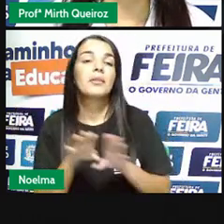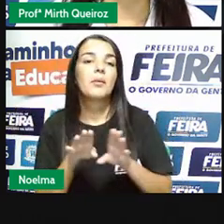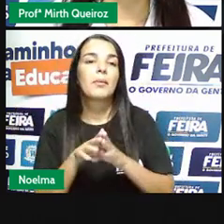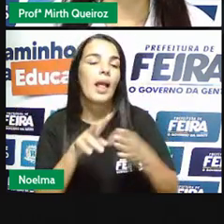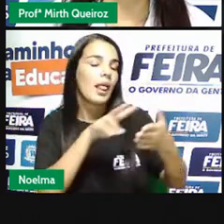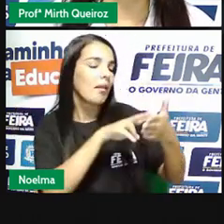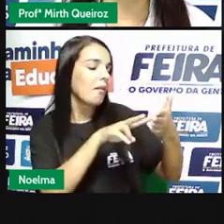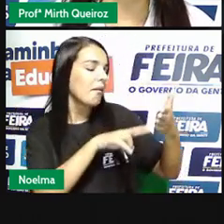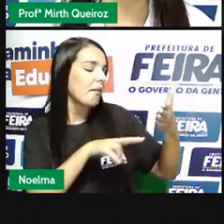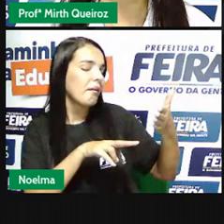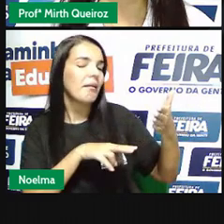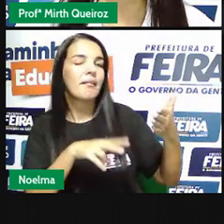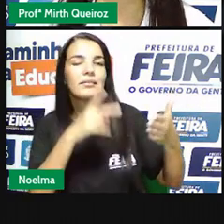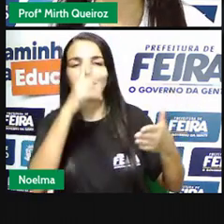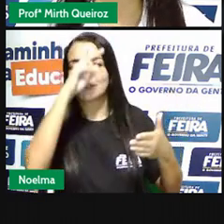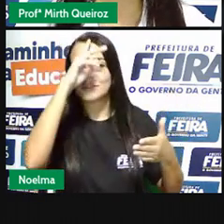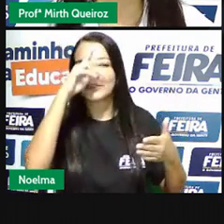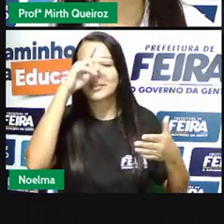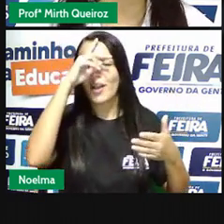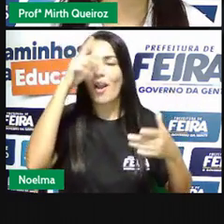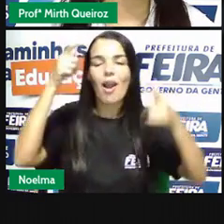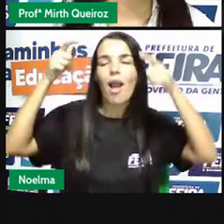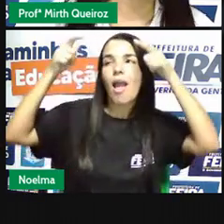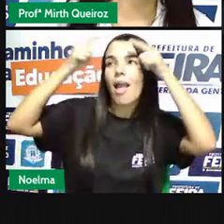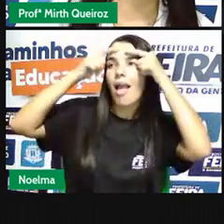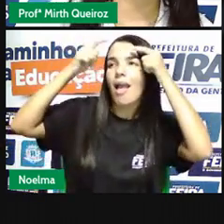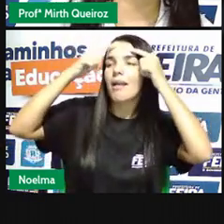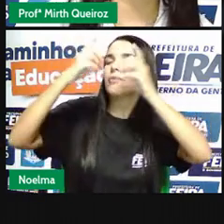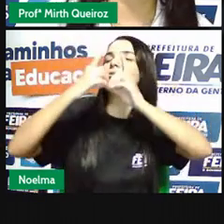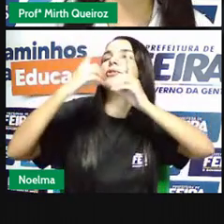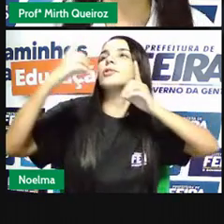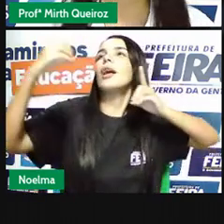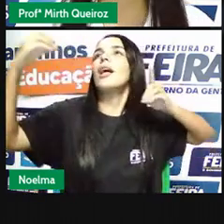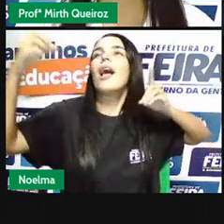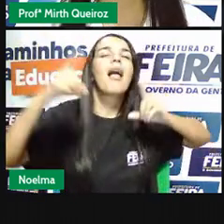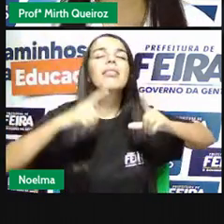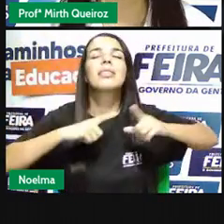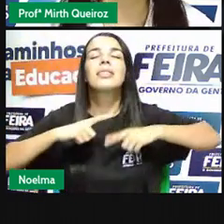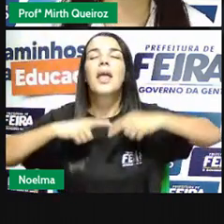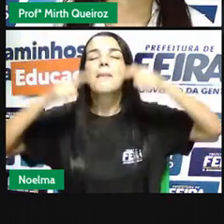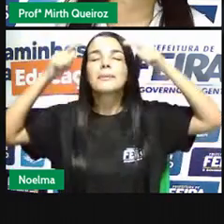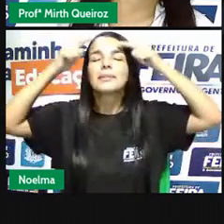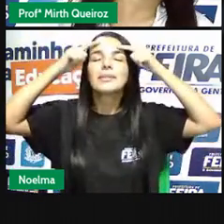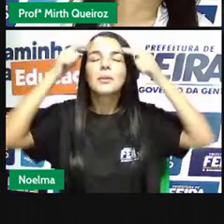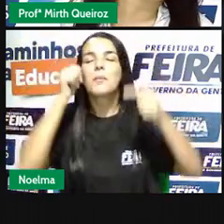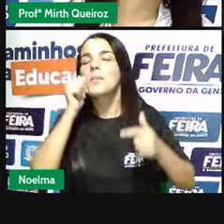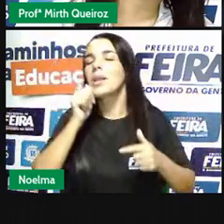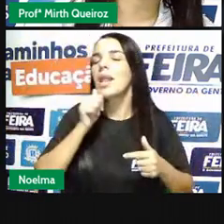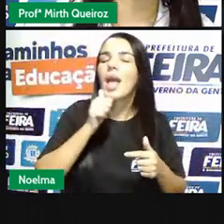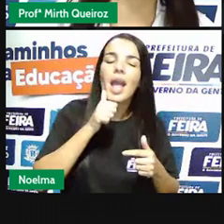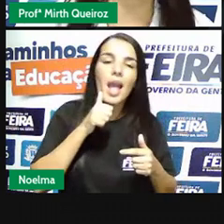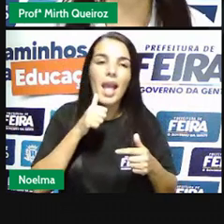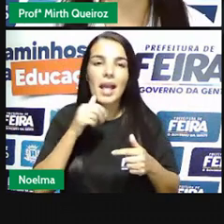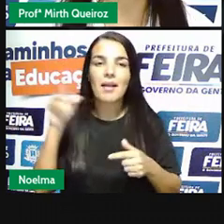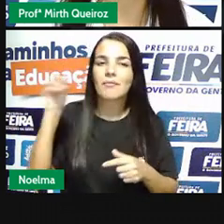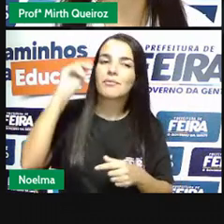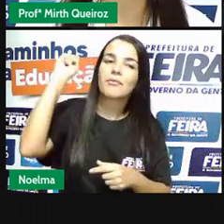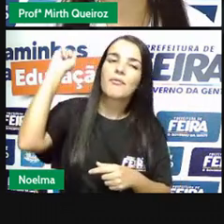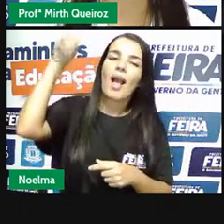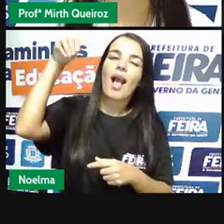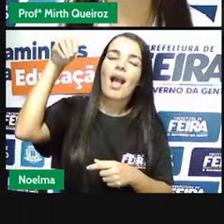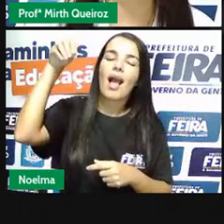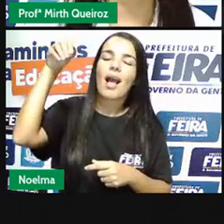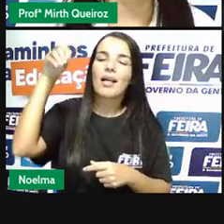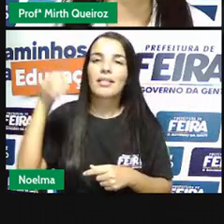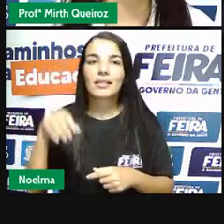histórias que se passam em instantes e envolve Príncipes princesas fadas